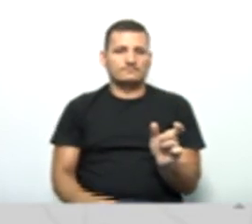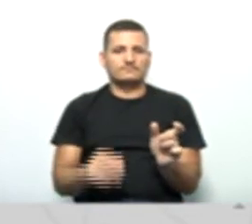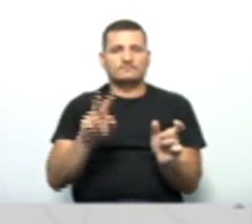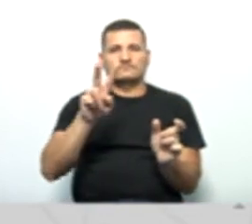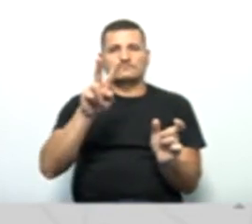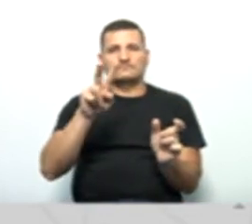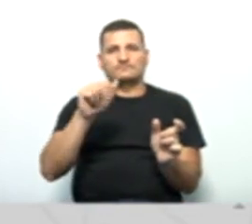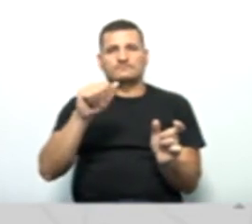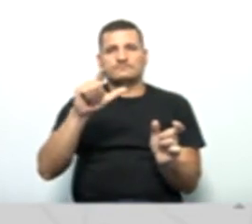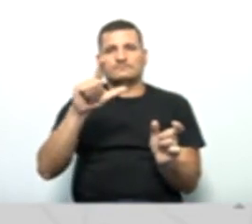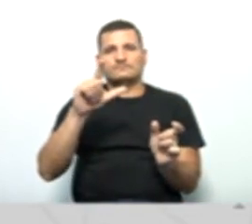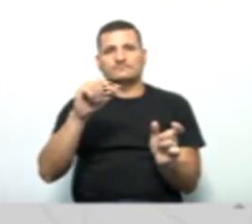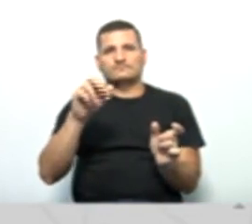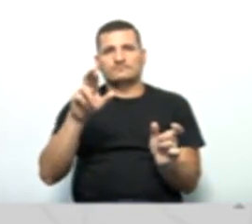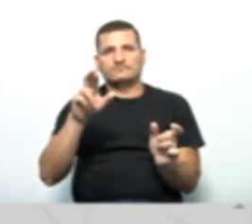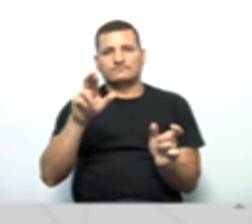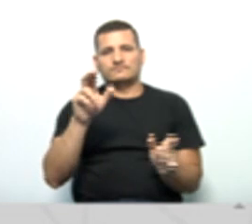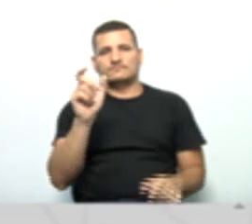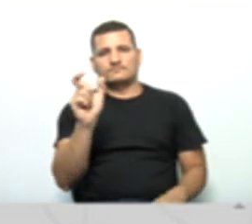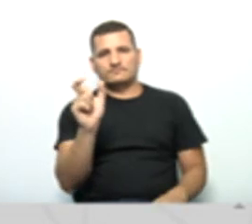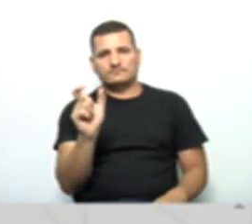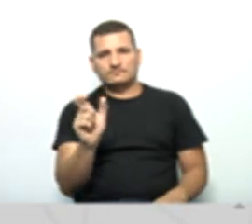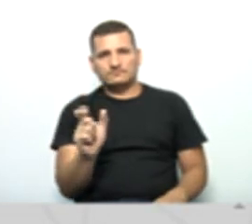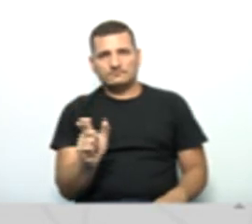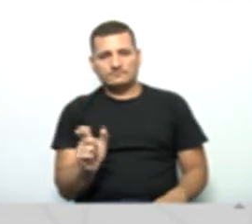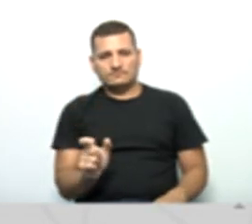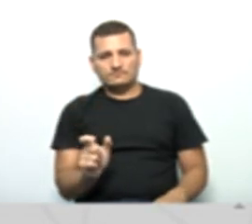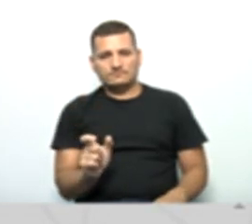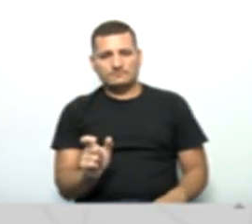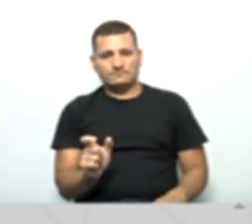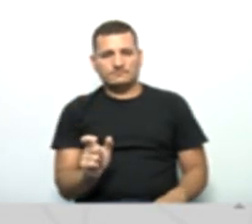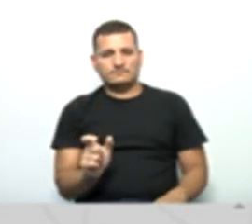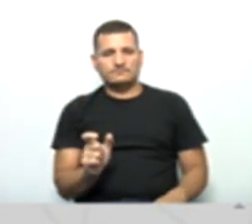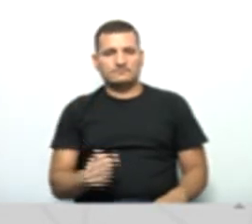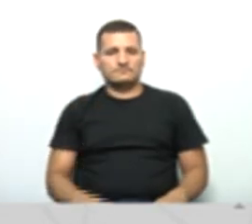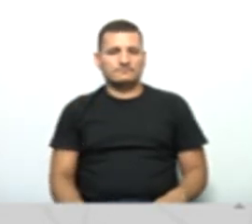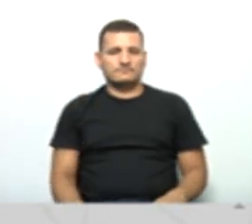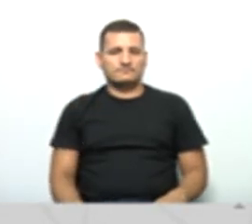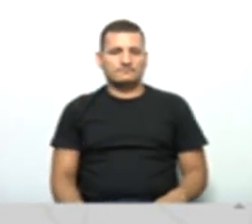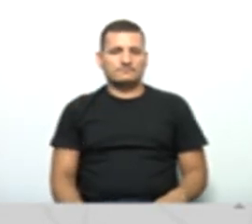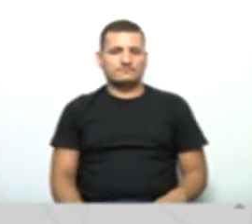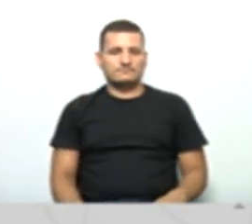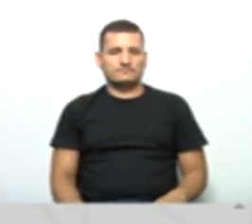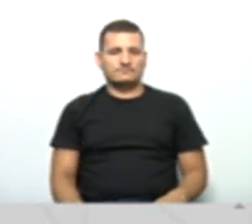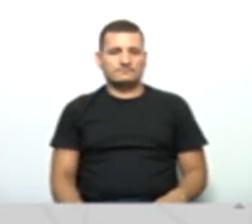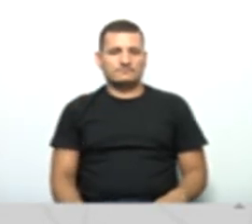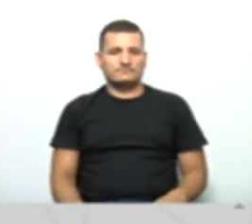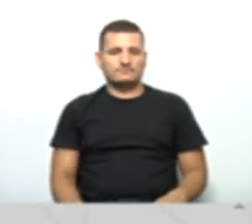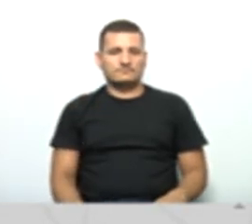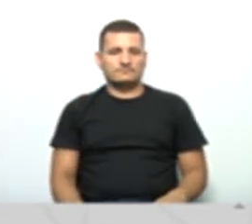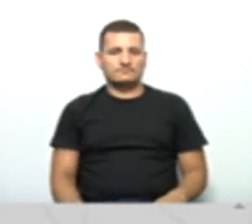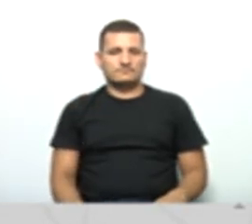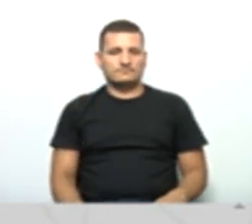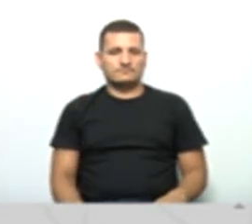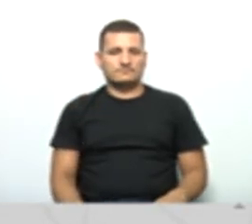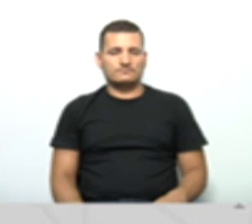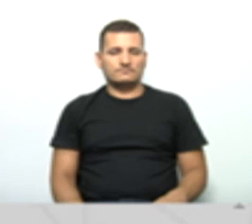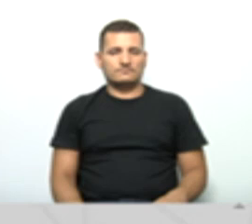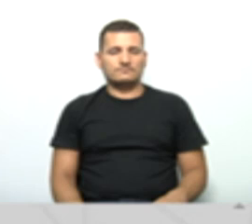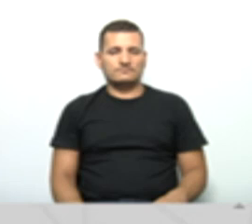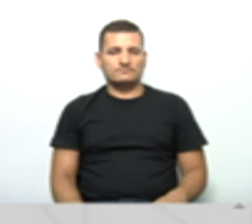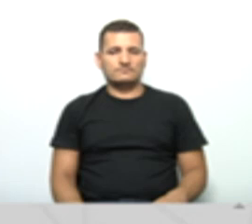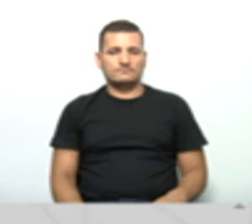chaves, ó, chaves, tá vendo? Todas as chaves. E aqui você tem os